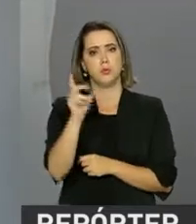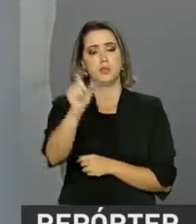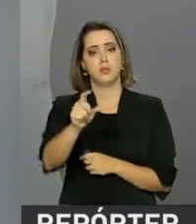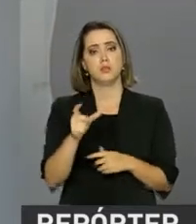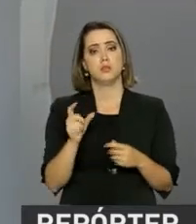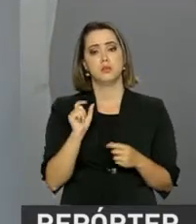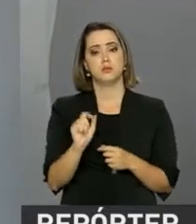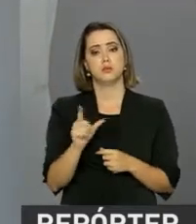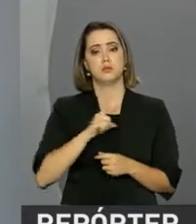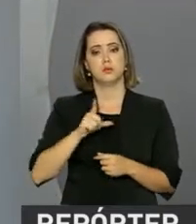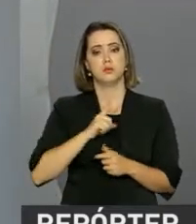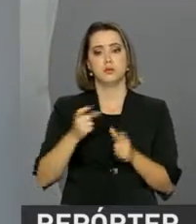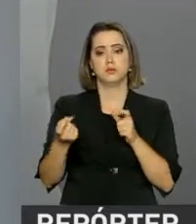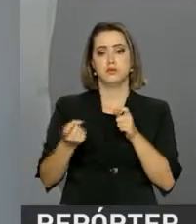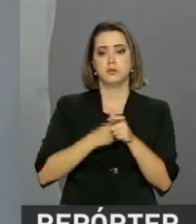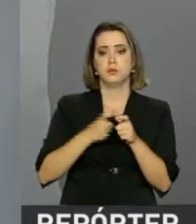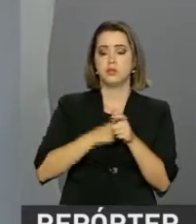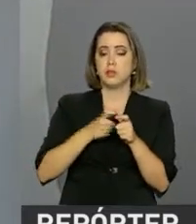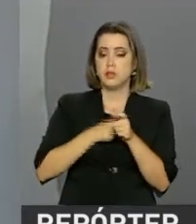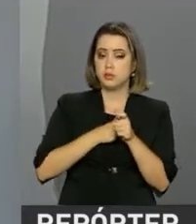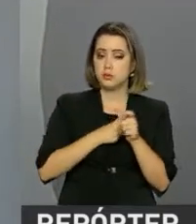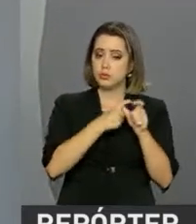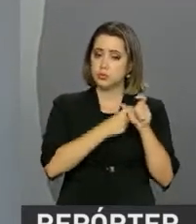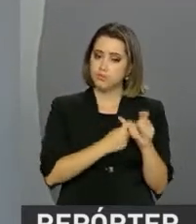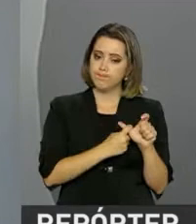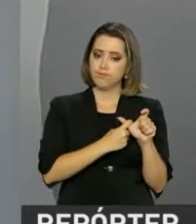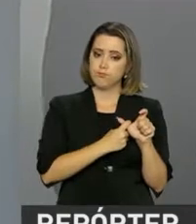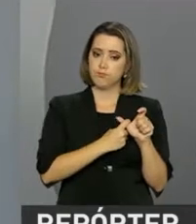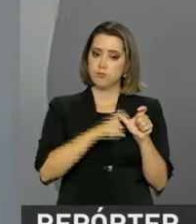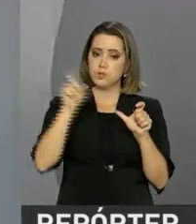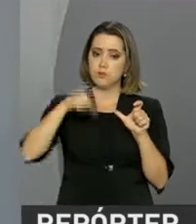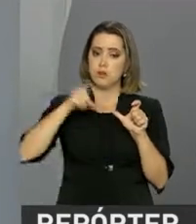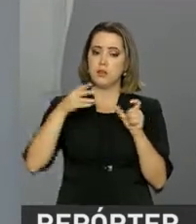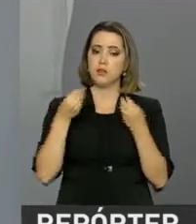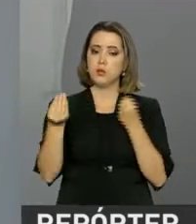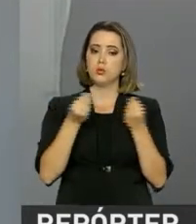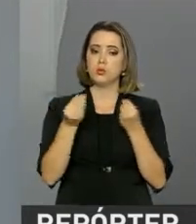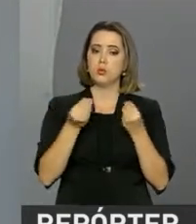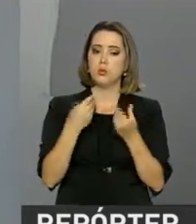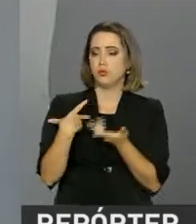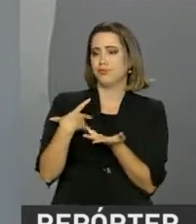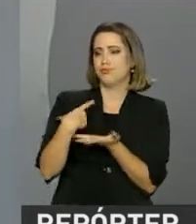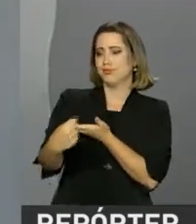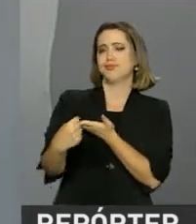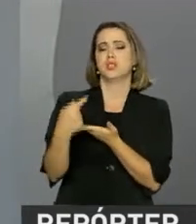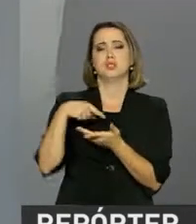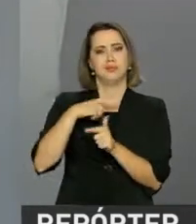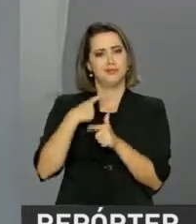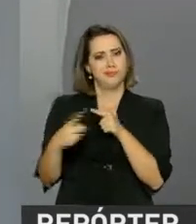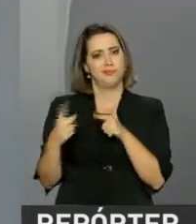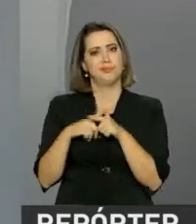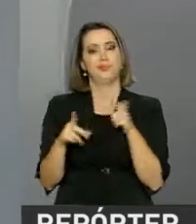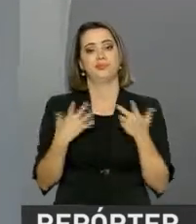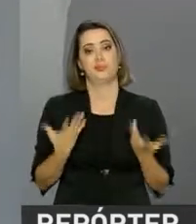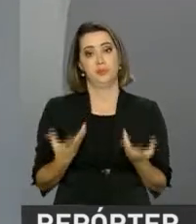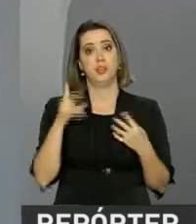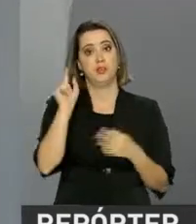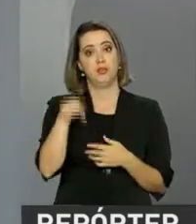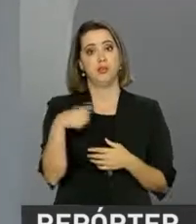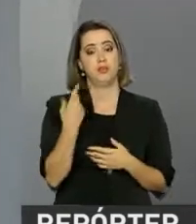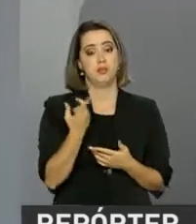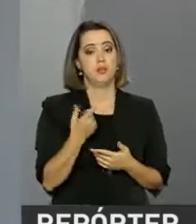que ele tem a dívida pendente do cartão de crédito e não sabe como sair desta bola de neve não é isso mesmo